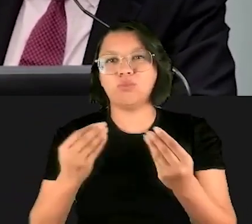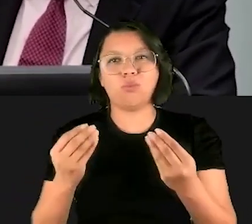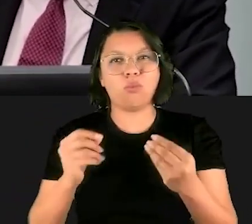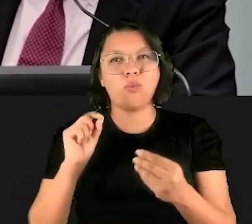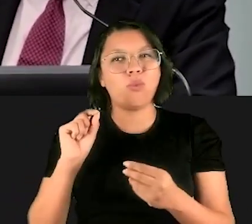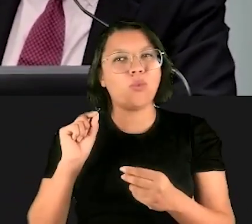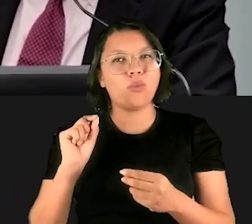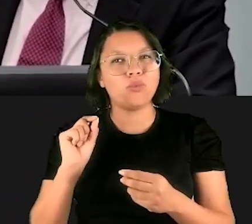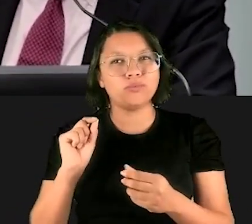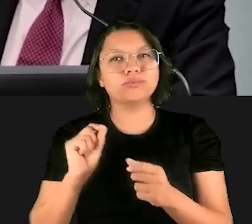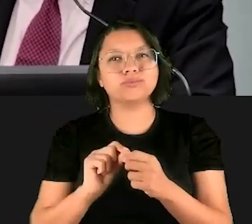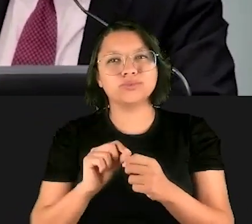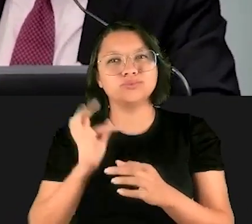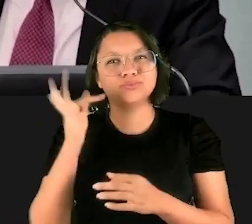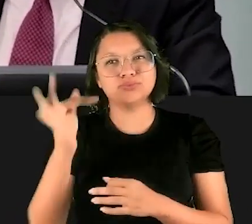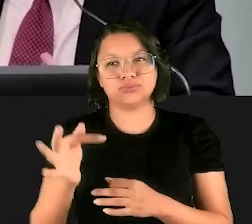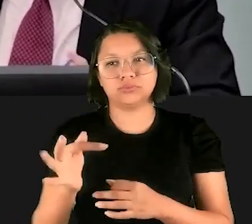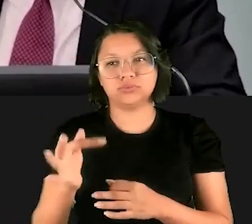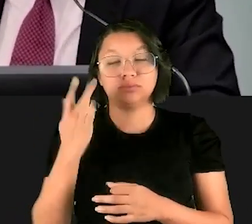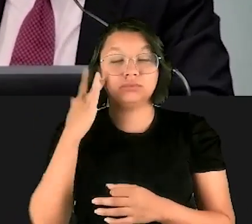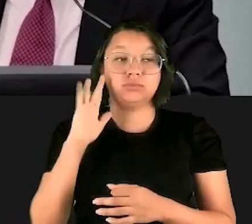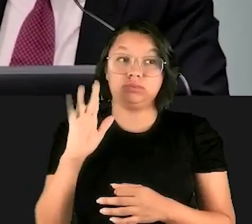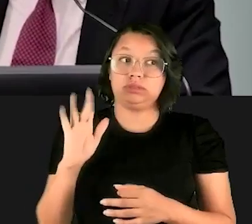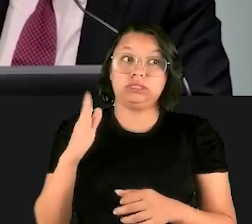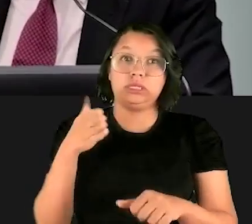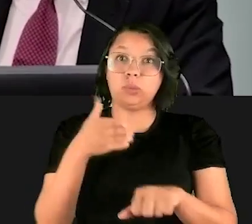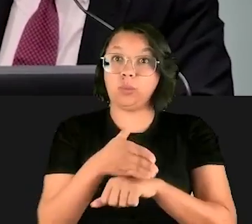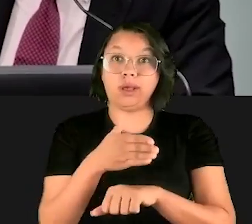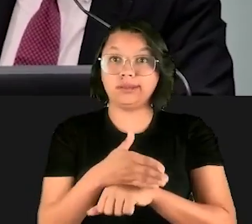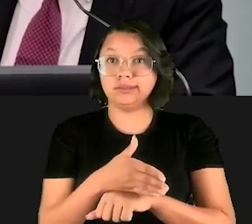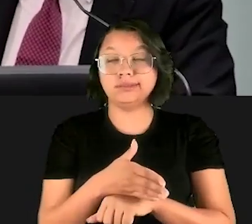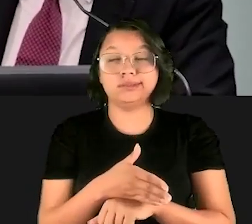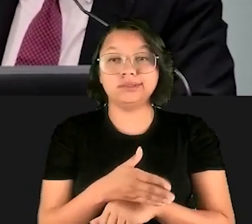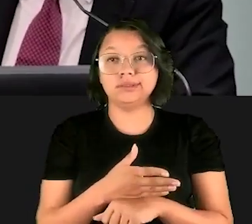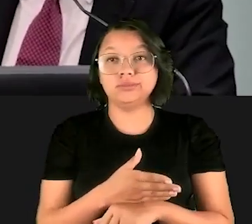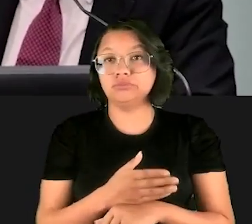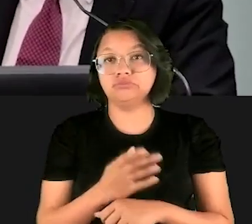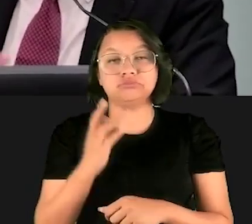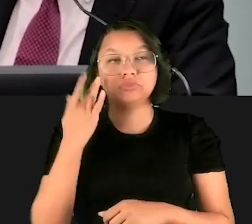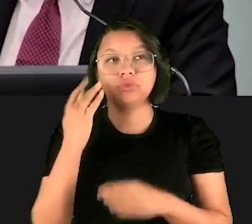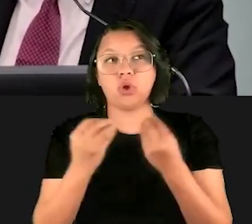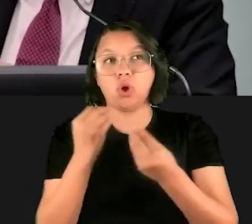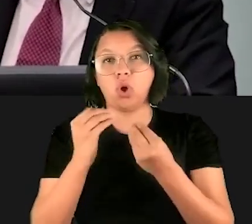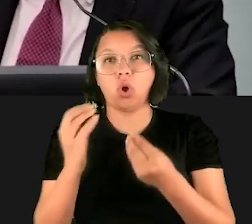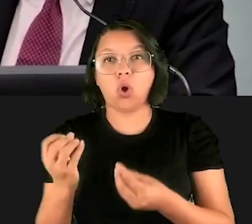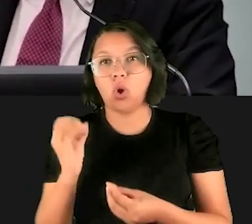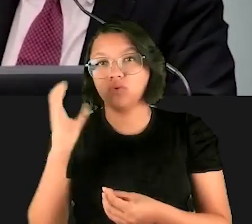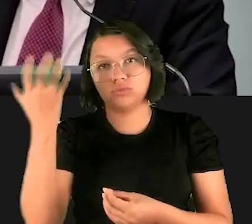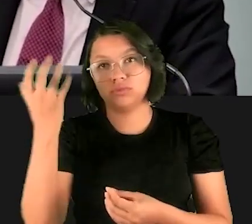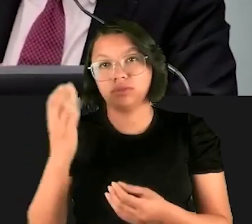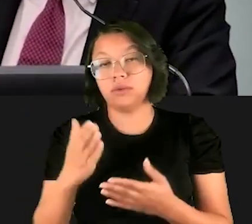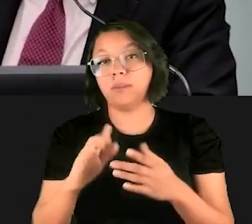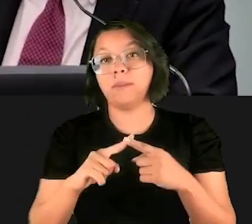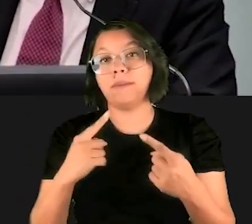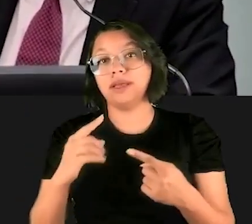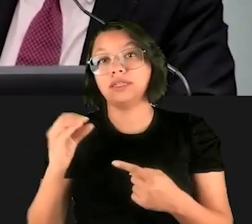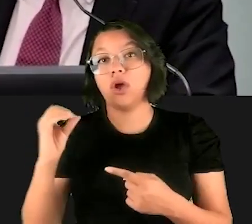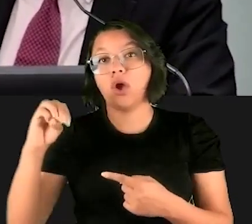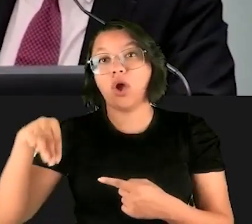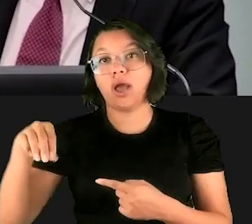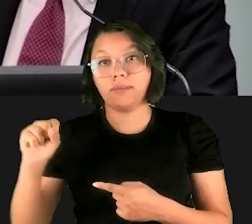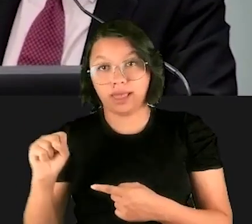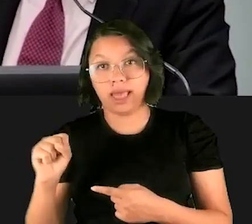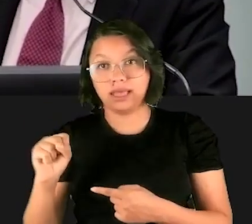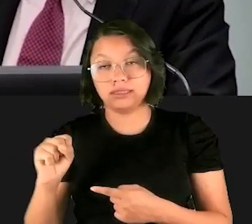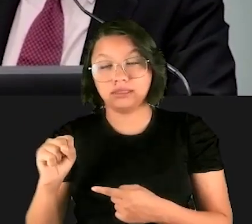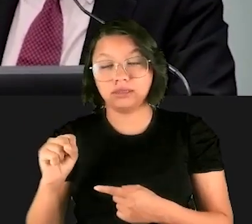feito. Eu não sei, eu não faço parte da Conitec, eu não sei como vai ser essa solução, mas a Organização Mundial de Saúde havia proposto